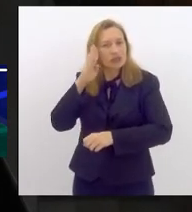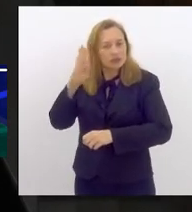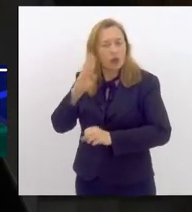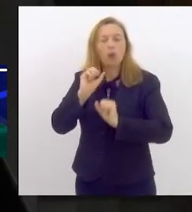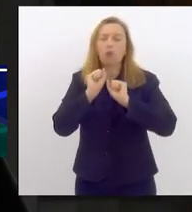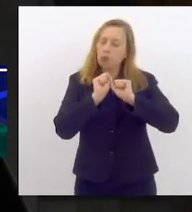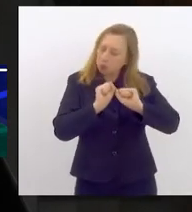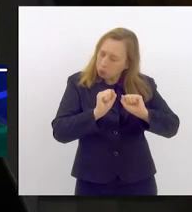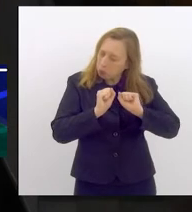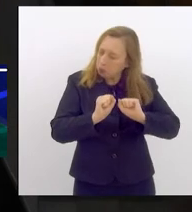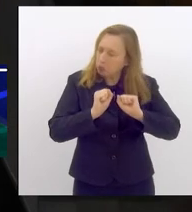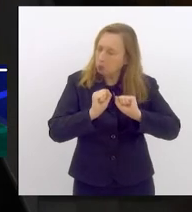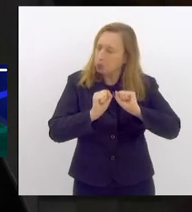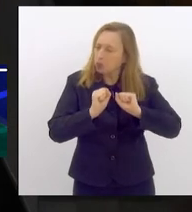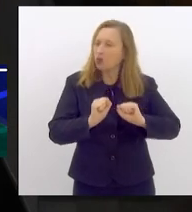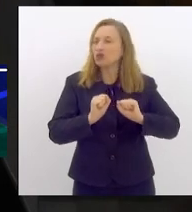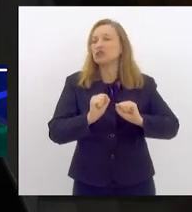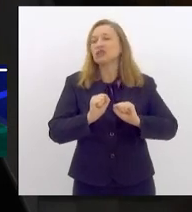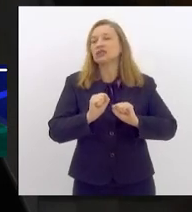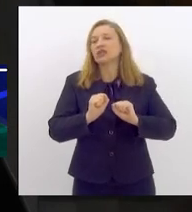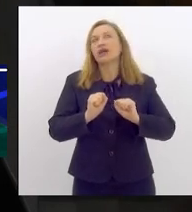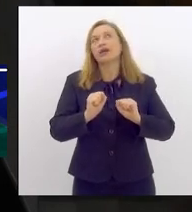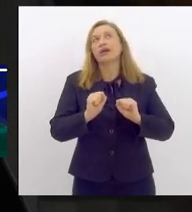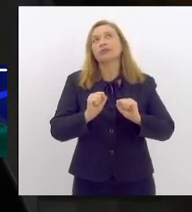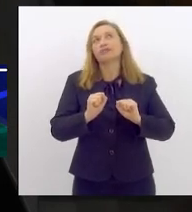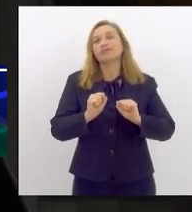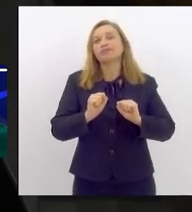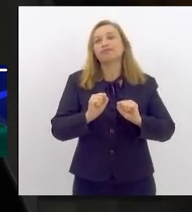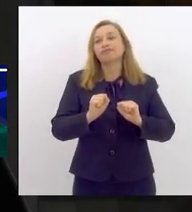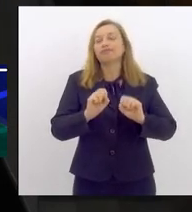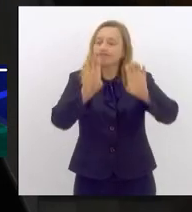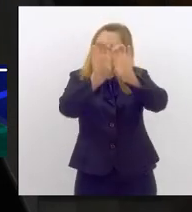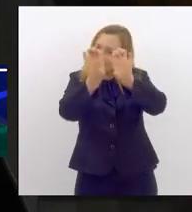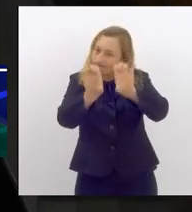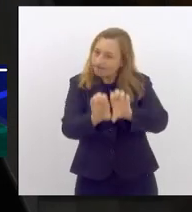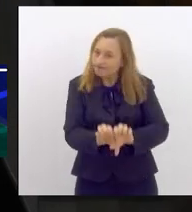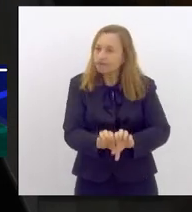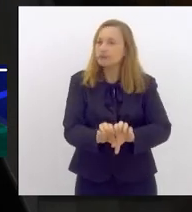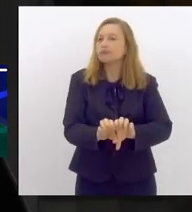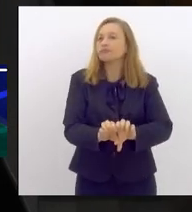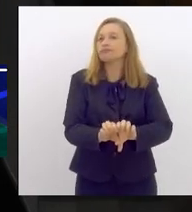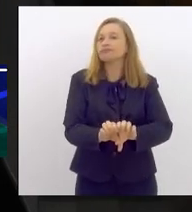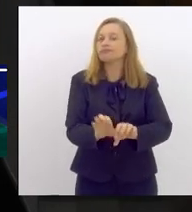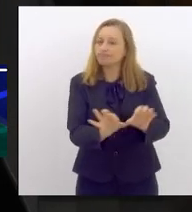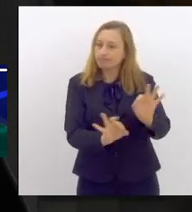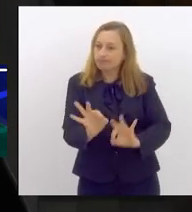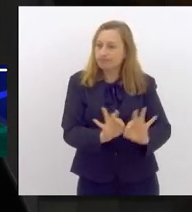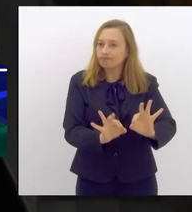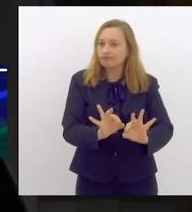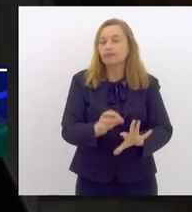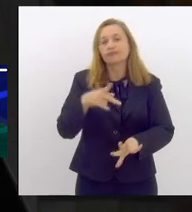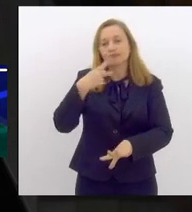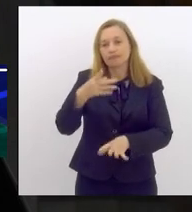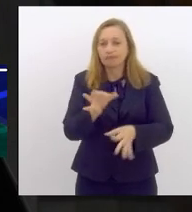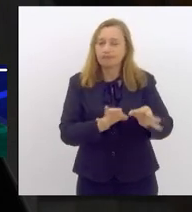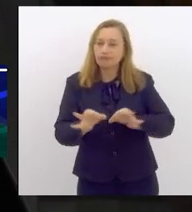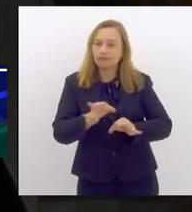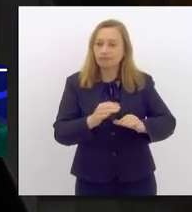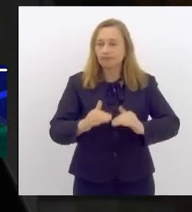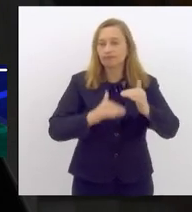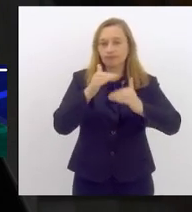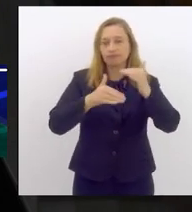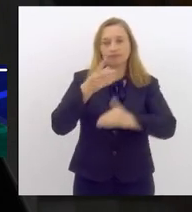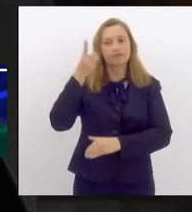possa Então se se estruturasse ser elaborado falamos de um plano de desenvolvimento